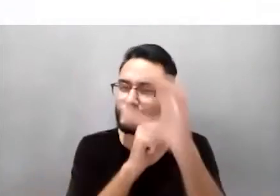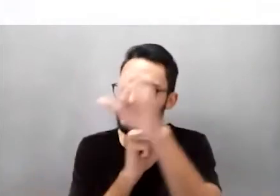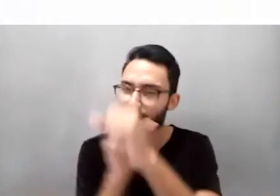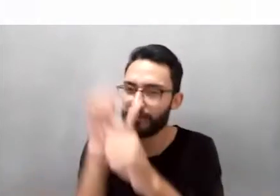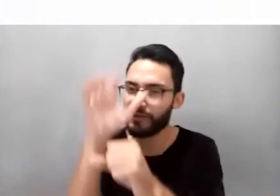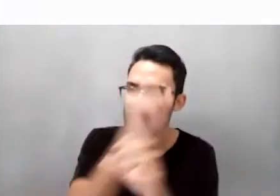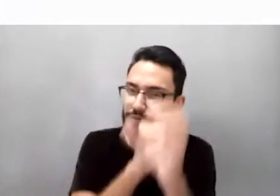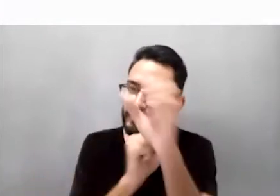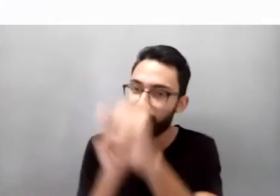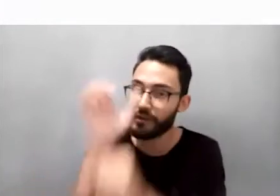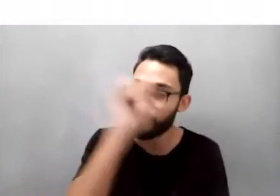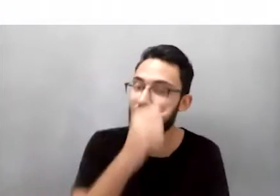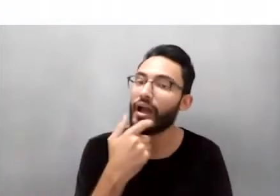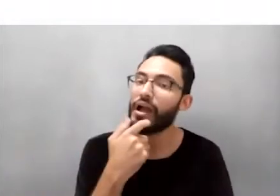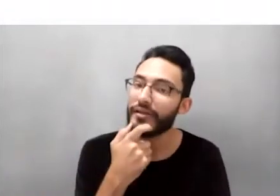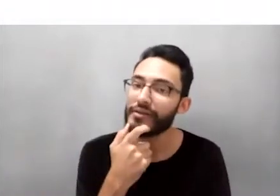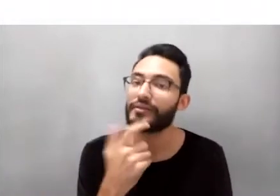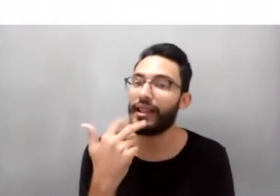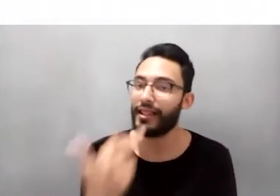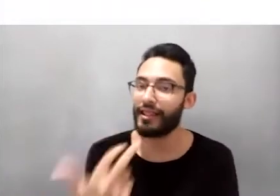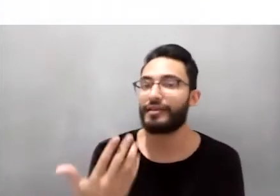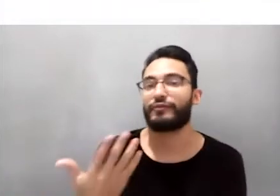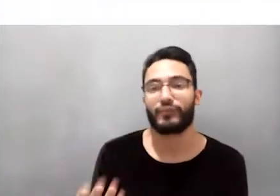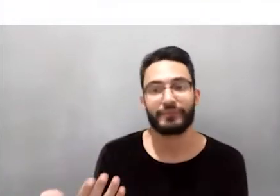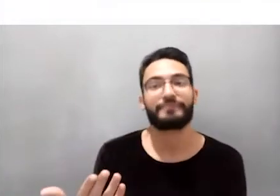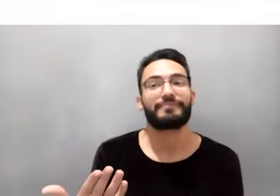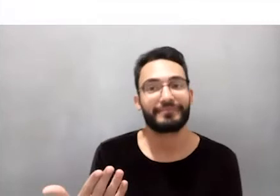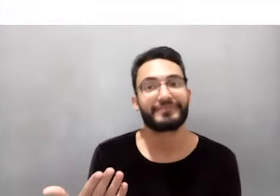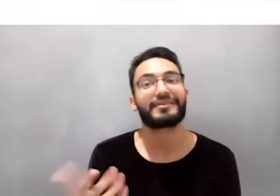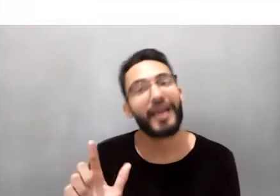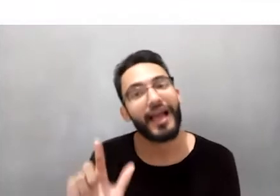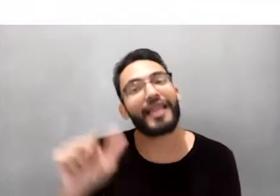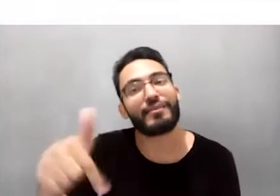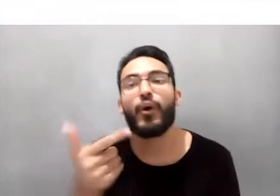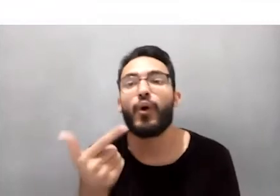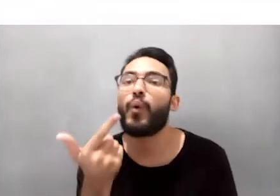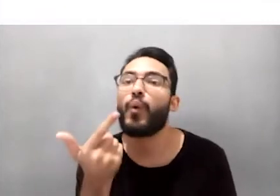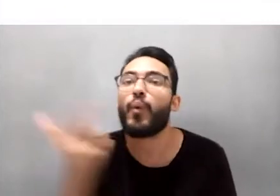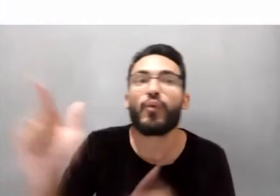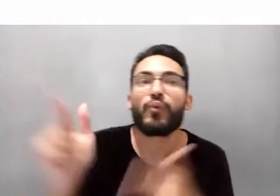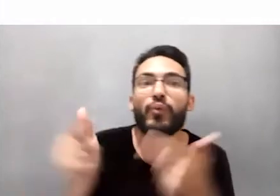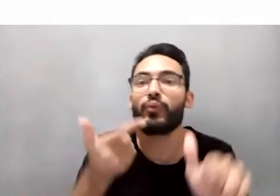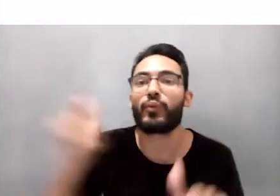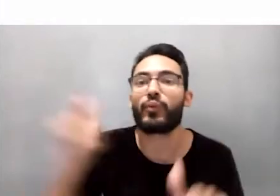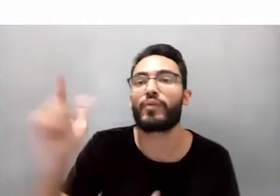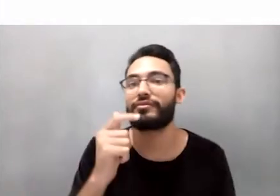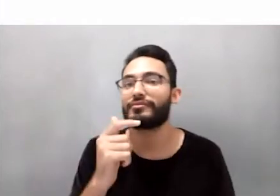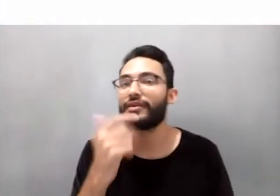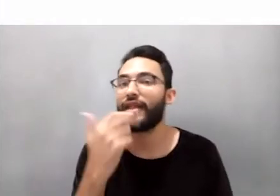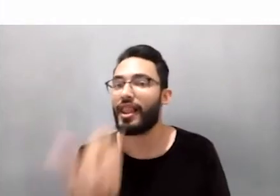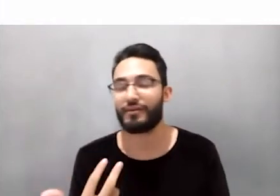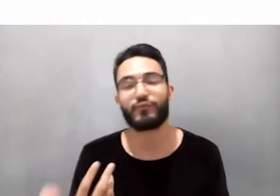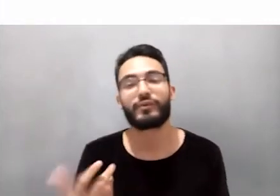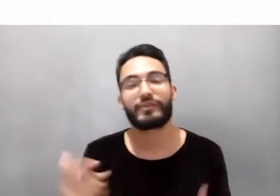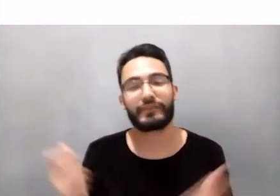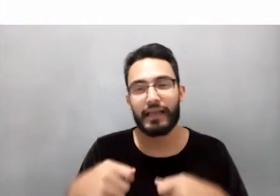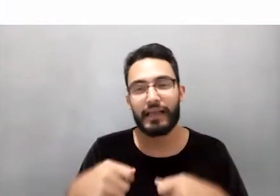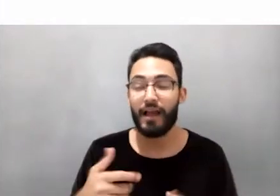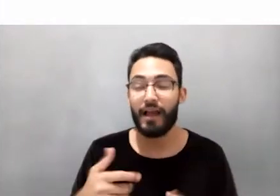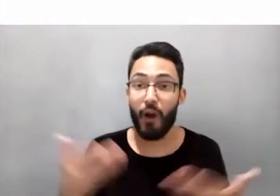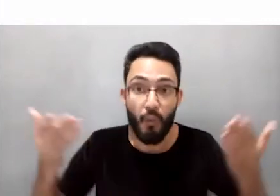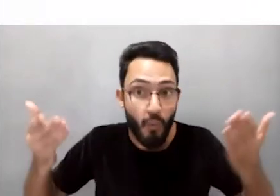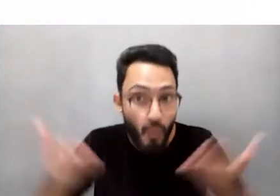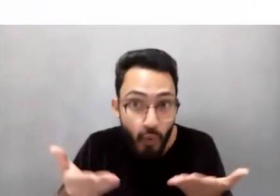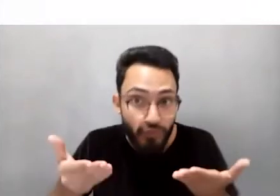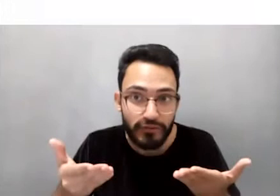pelo menos o inglês, né? E depois, quiçá, outros idiomas, né? E hoje, assim, está